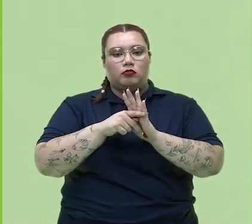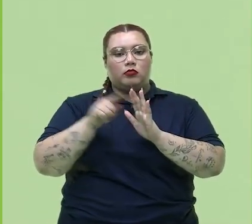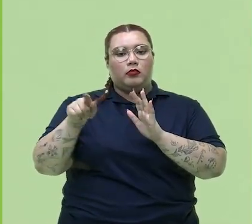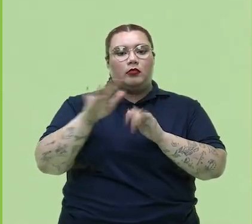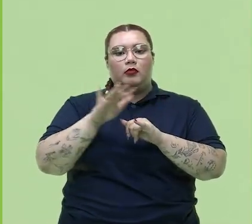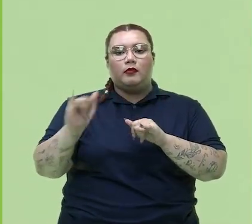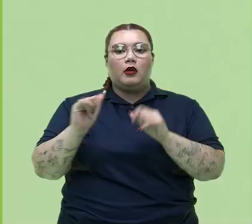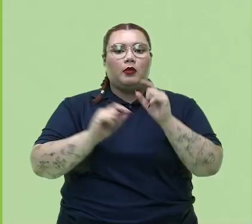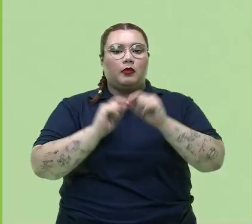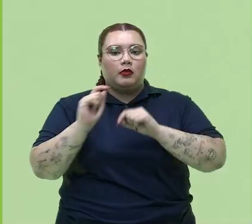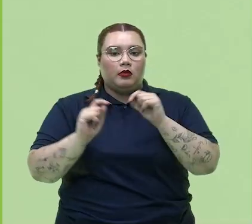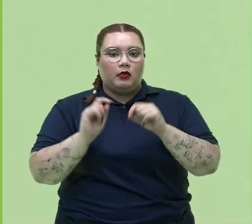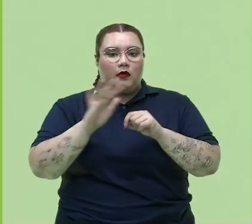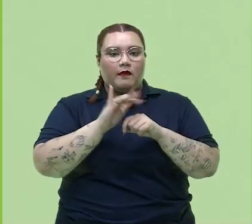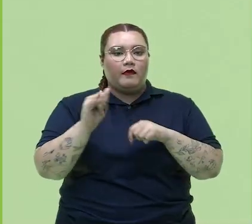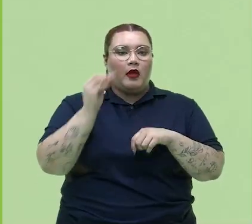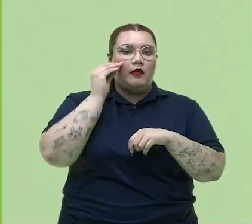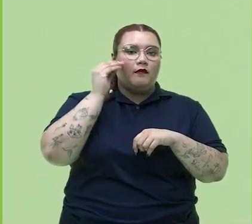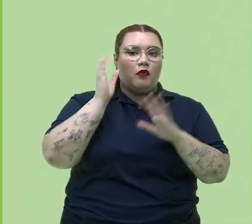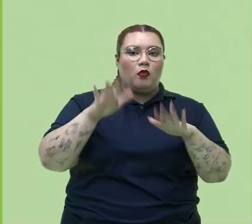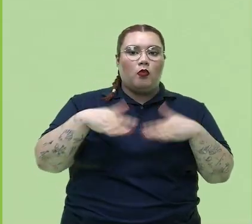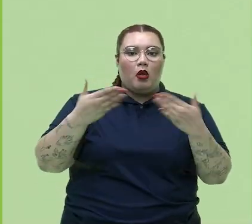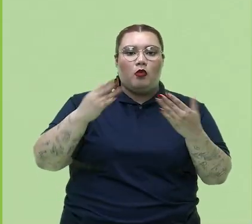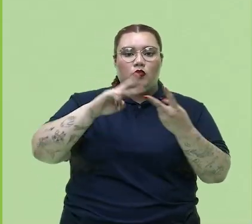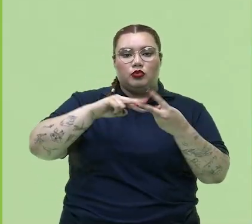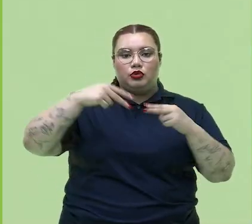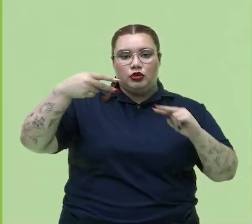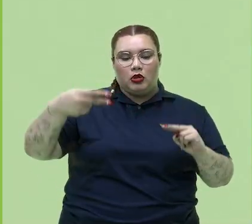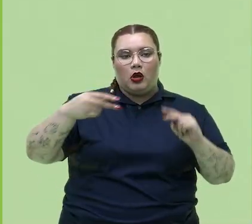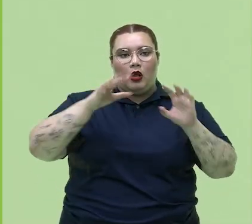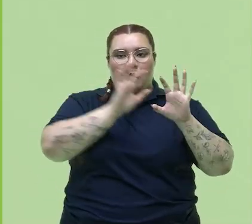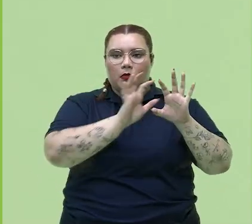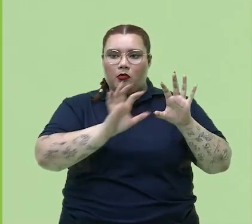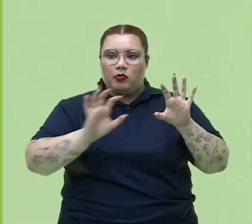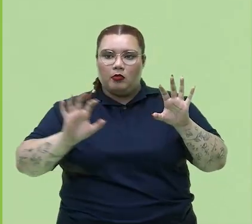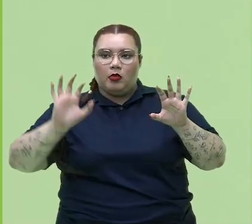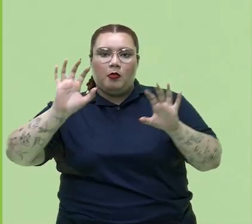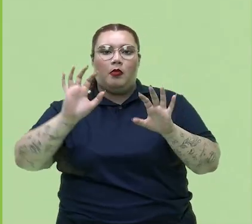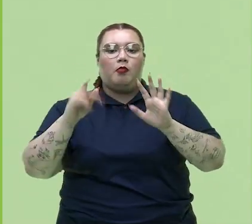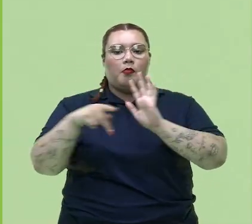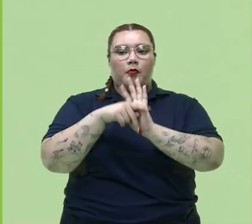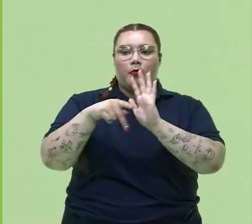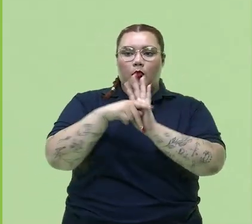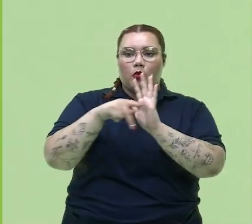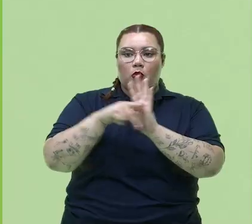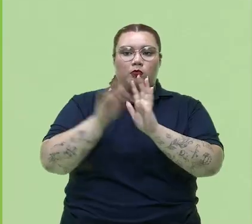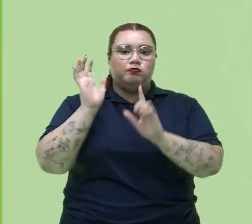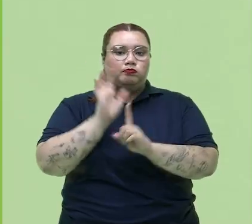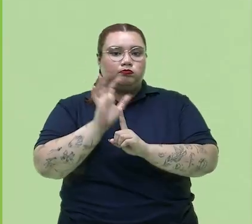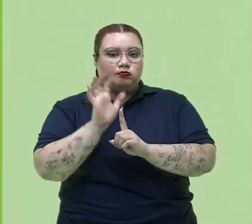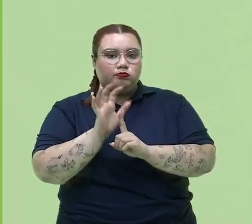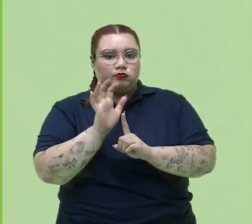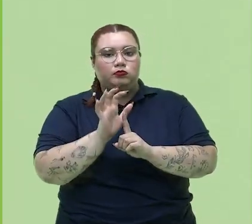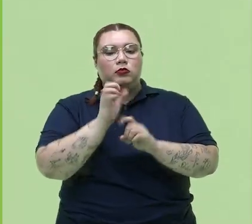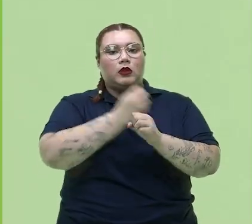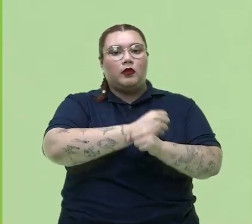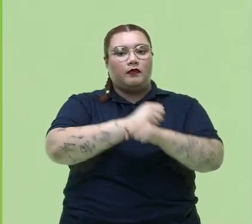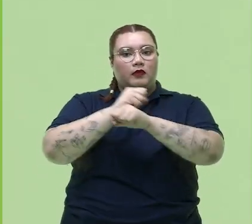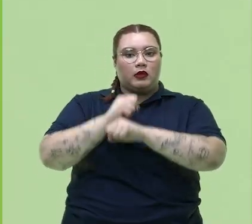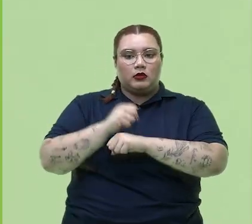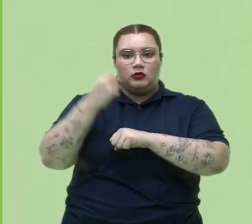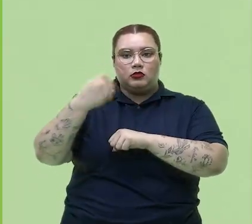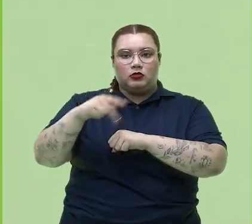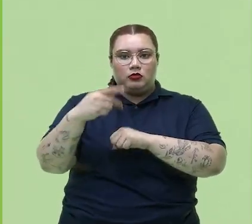ele vai fazer? Ele vai mapear os genes, né, responsáveis aí pela questão do estímulo e defesa, né,